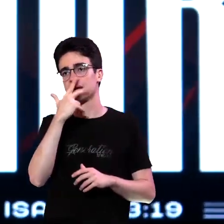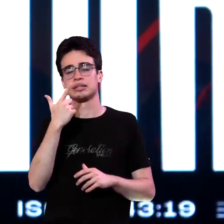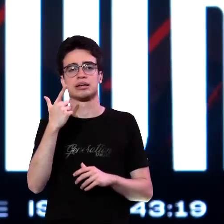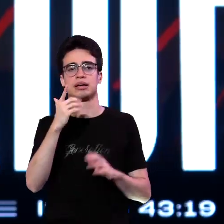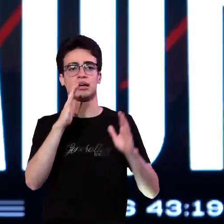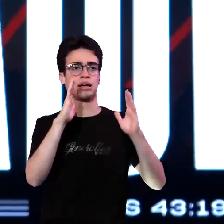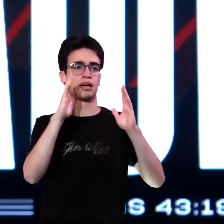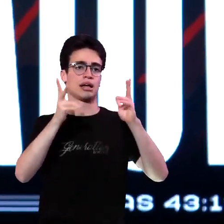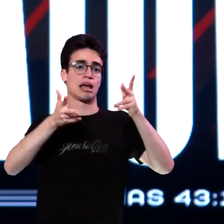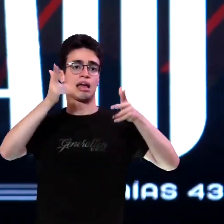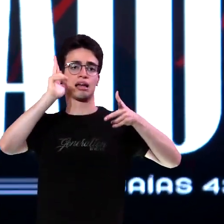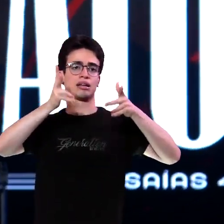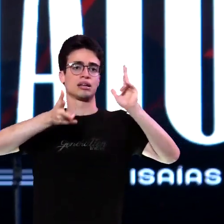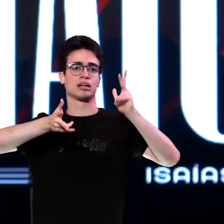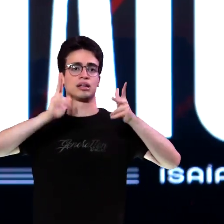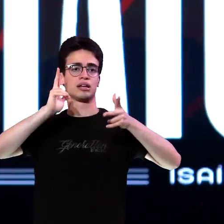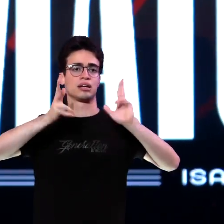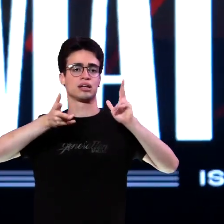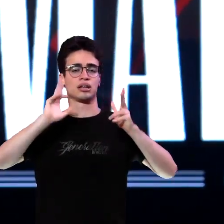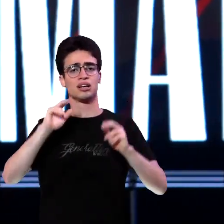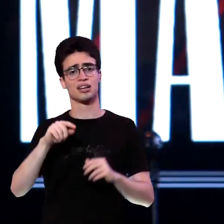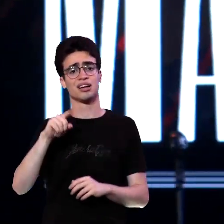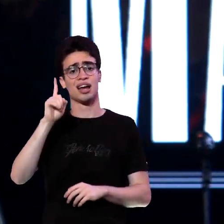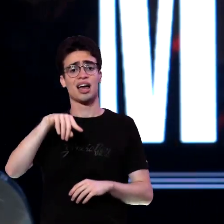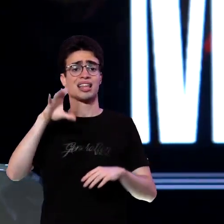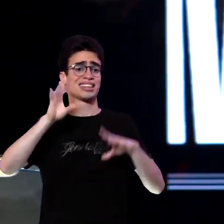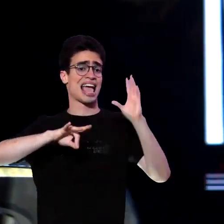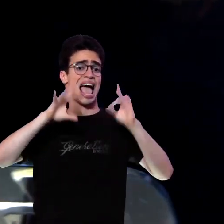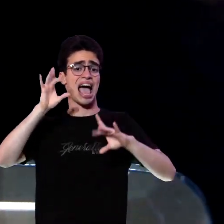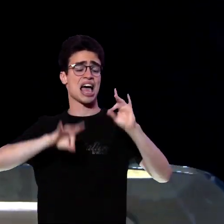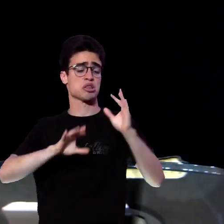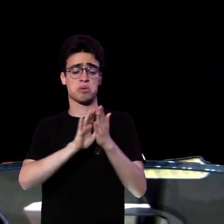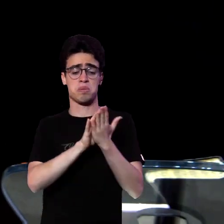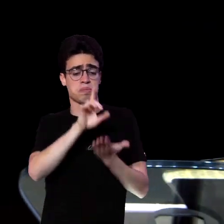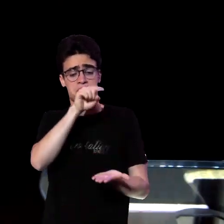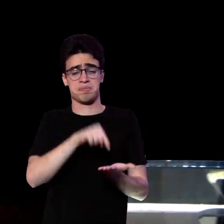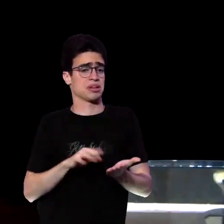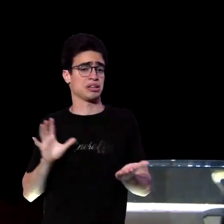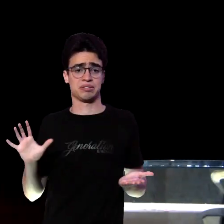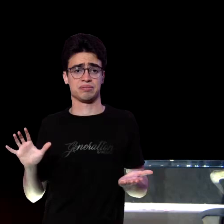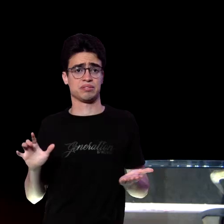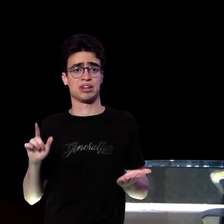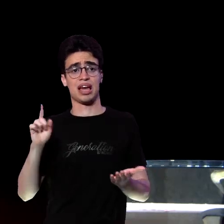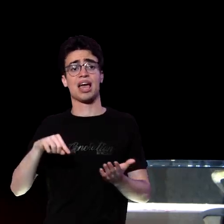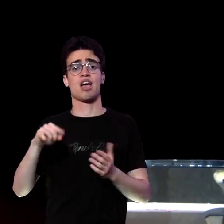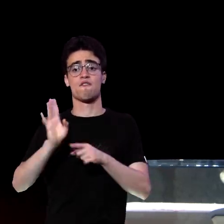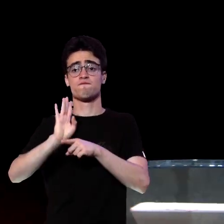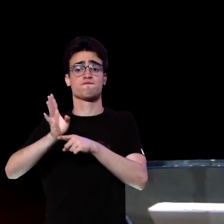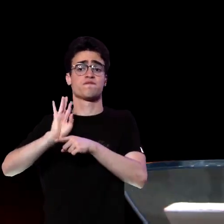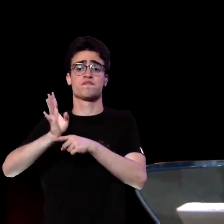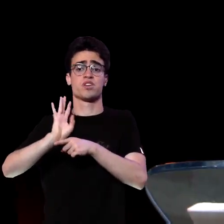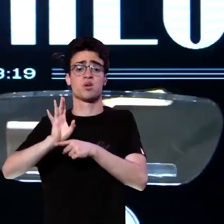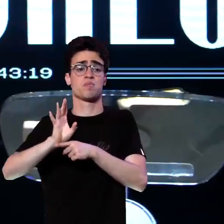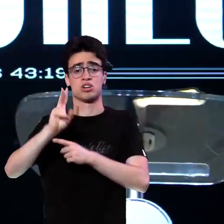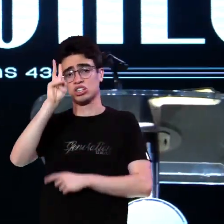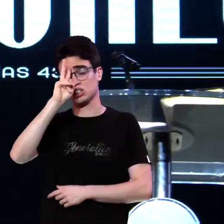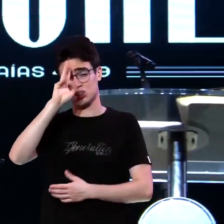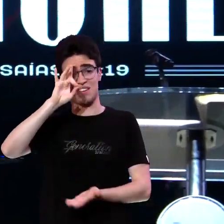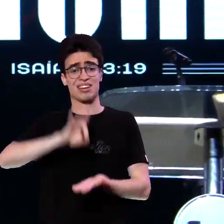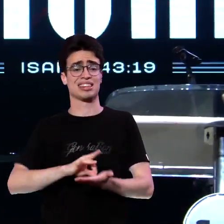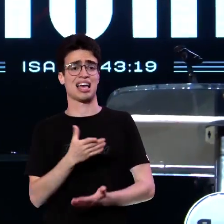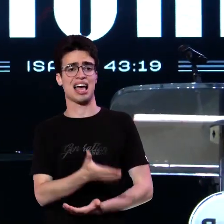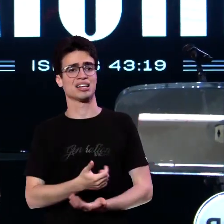cenas. É um teatro bíblico. É um filme da história real de Jó. É um